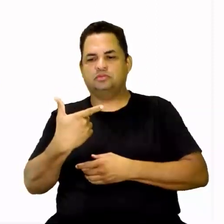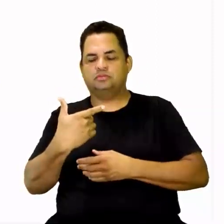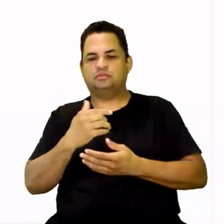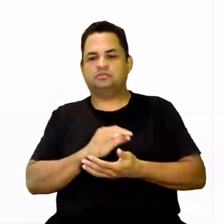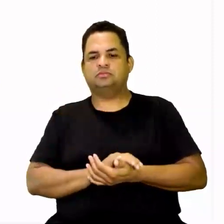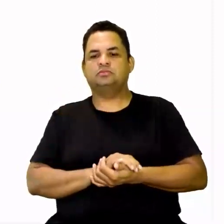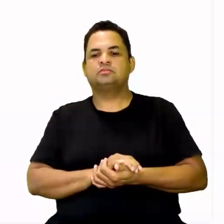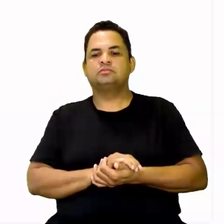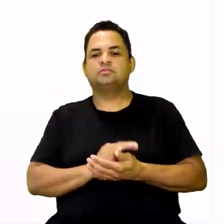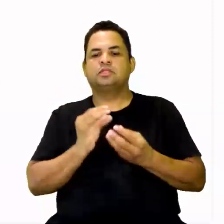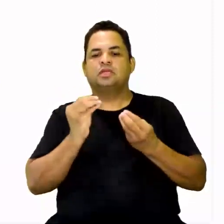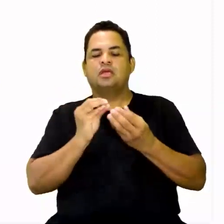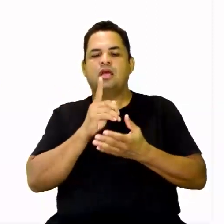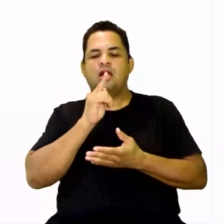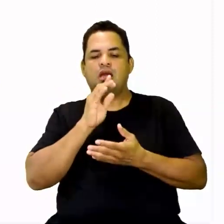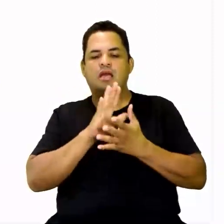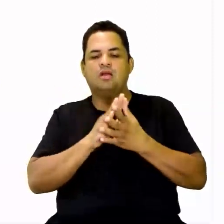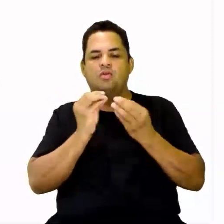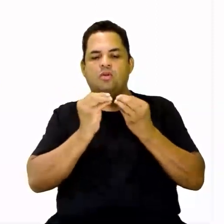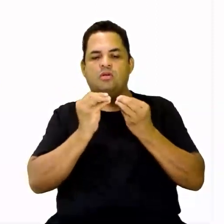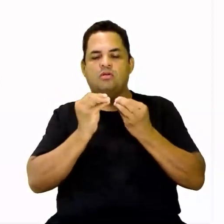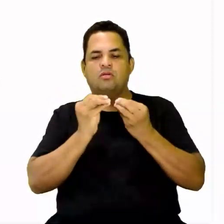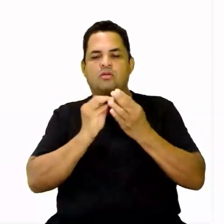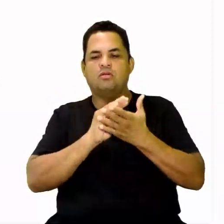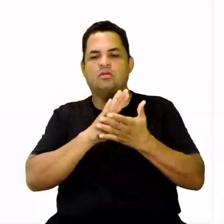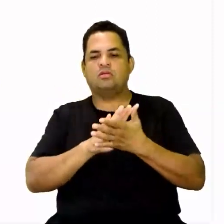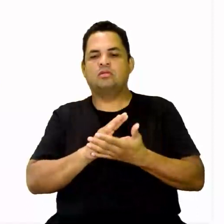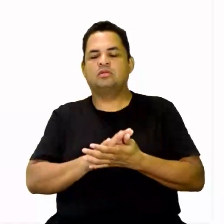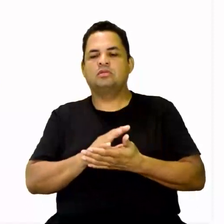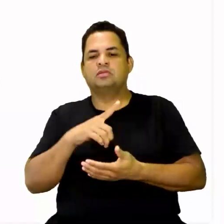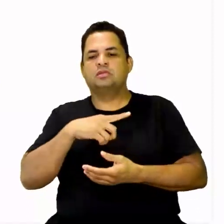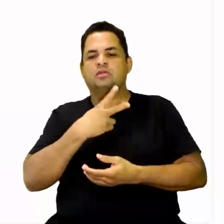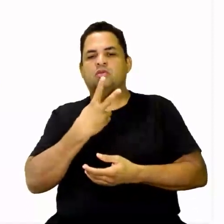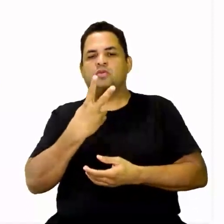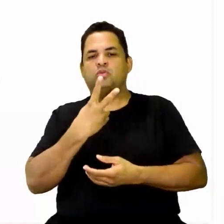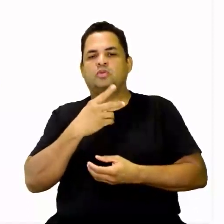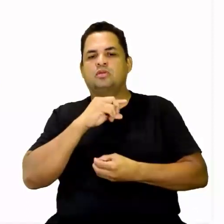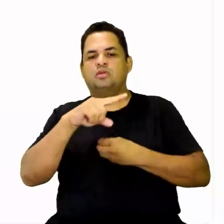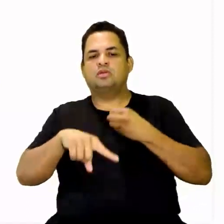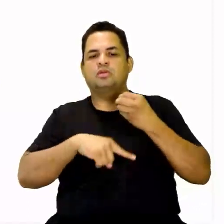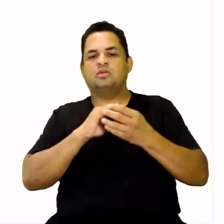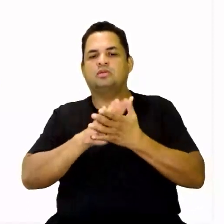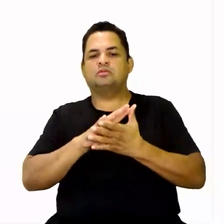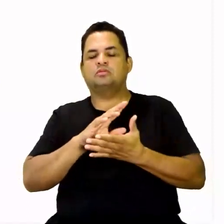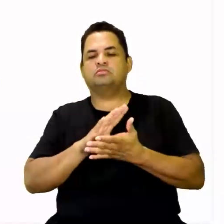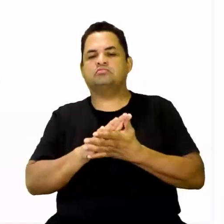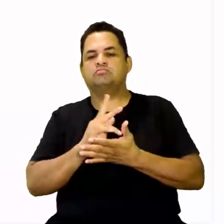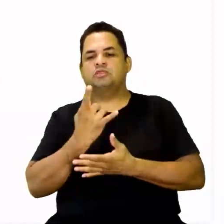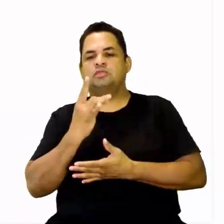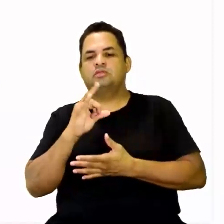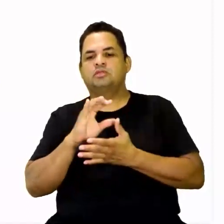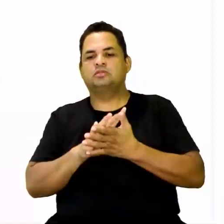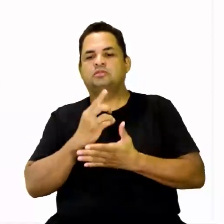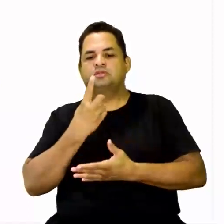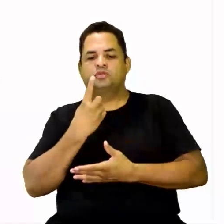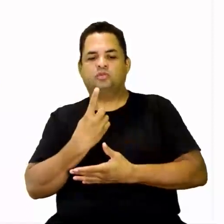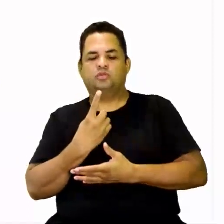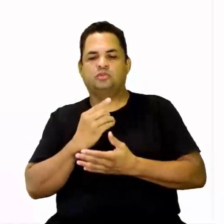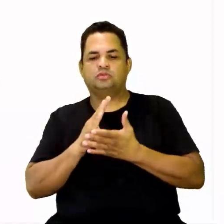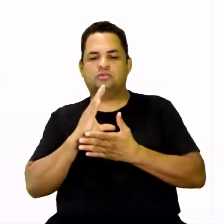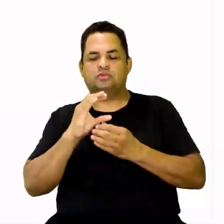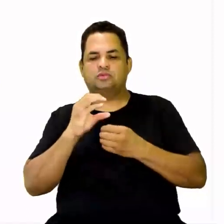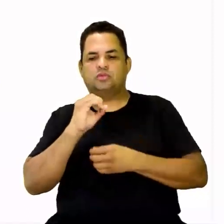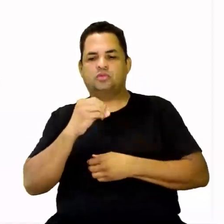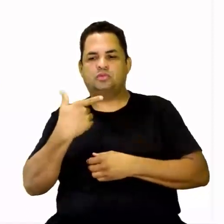Na molécula da água, então eu tenho 2 átomos de hidrogênio e 1 de oxigênio, caracterizando o quê? Como